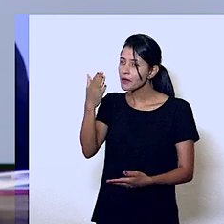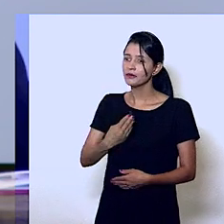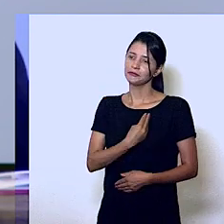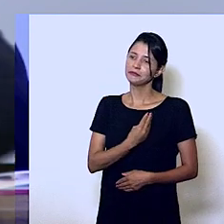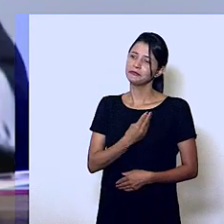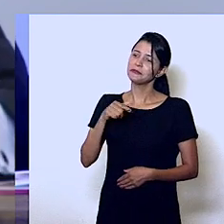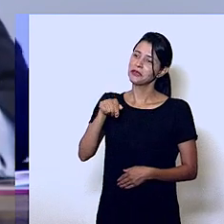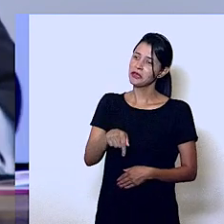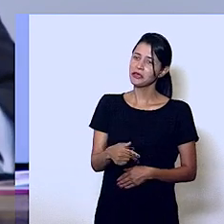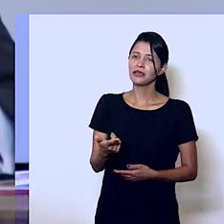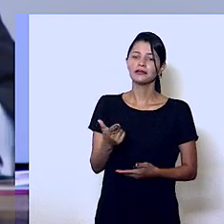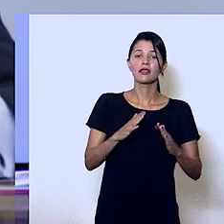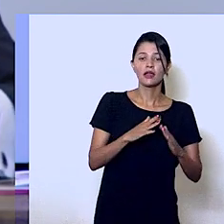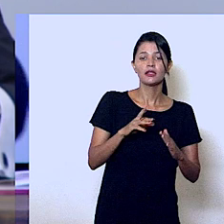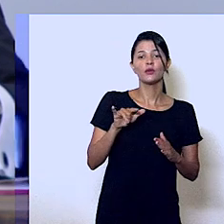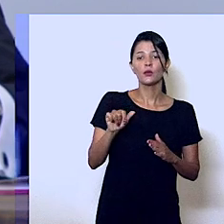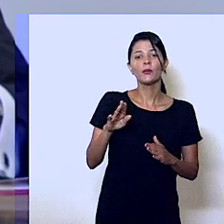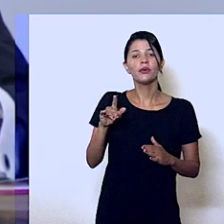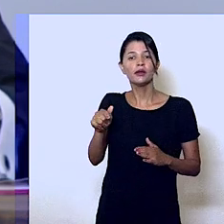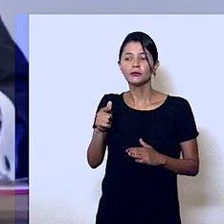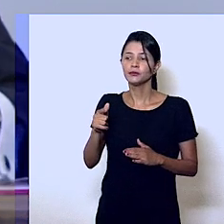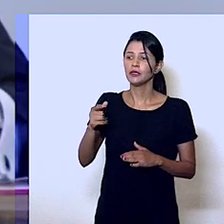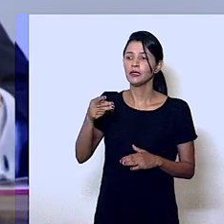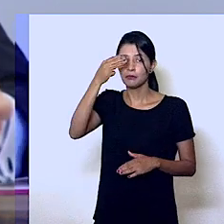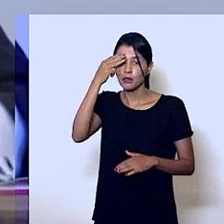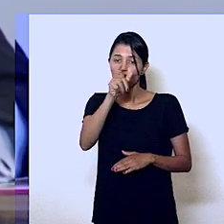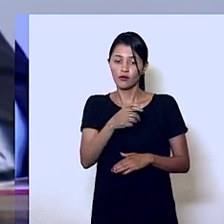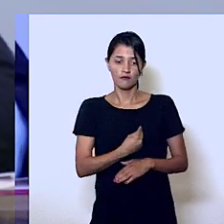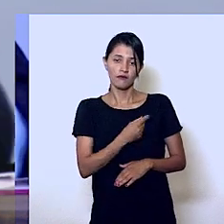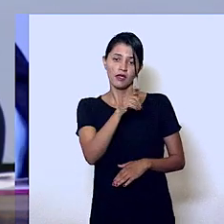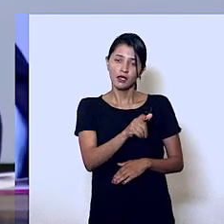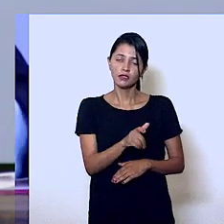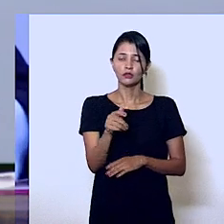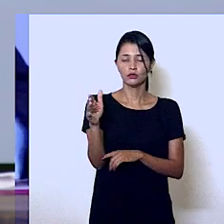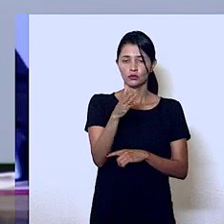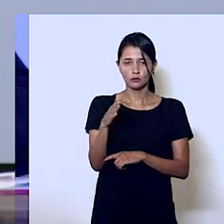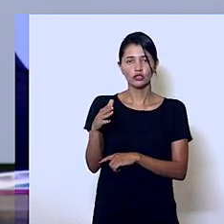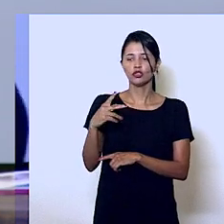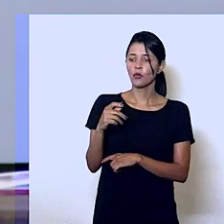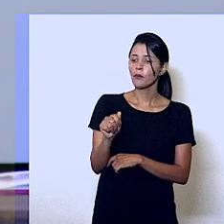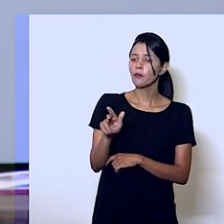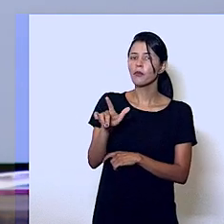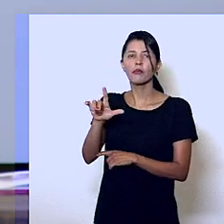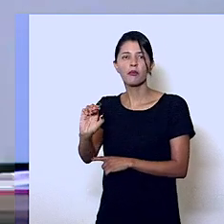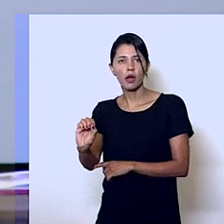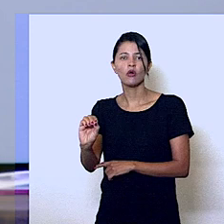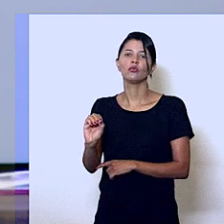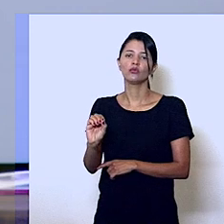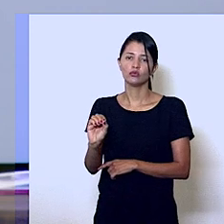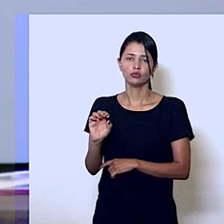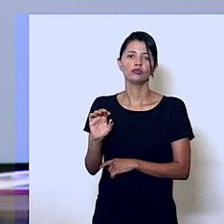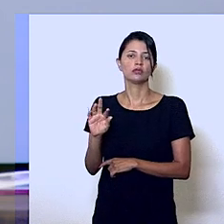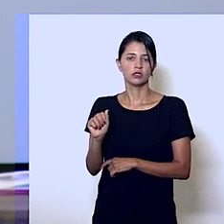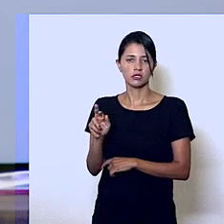a memória do embaixador Paulo Tarso Flecha de Lima. E, claro, eu queria também agradecer ao ministro Zé Múcio Monteiro de Lima, e, mais de um